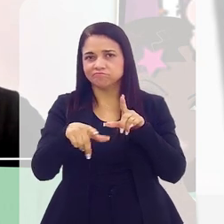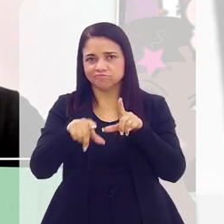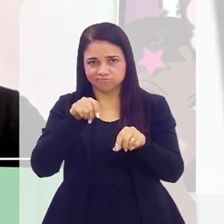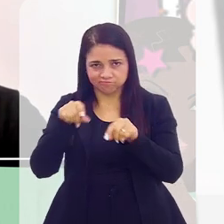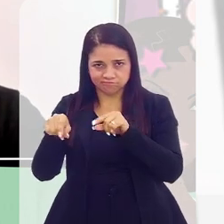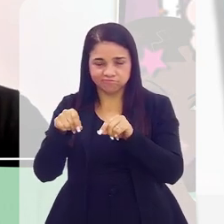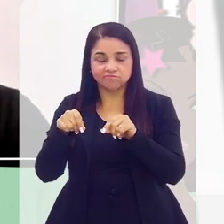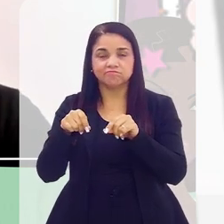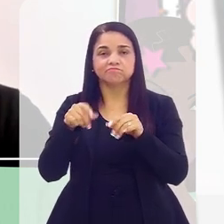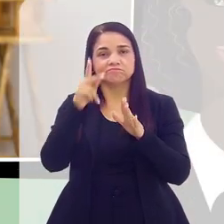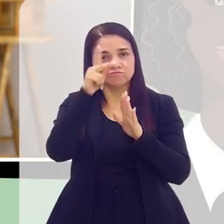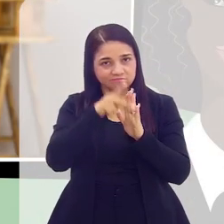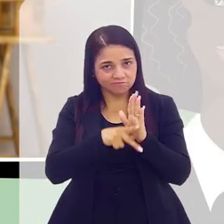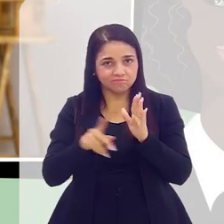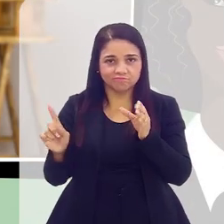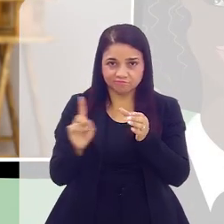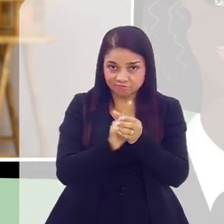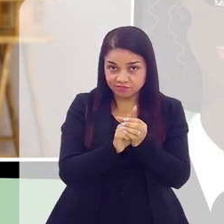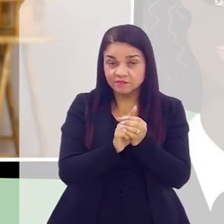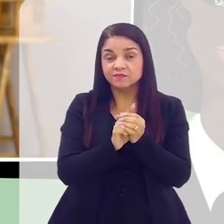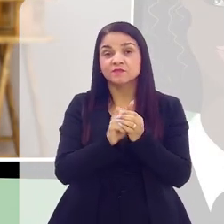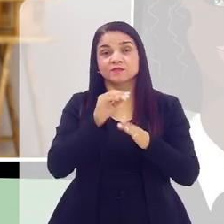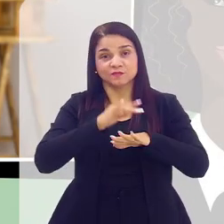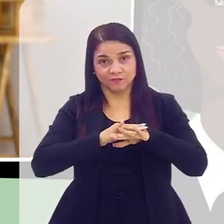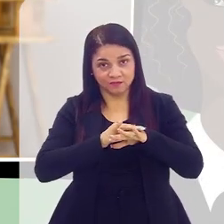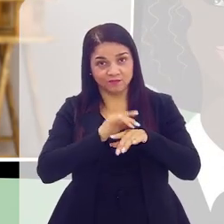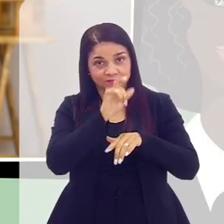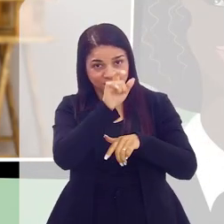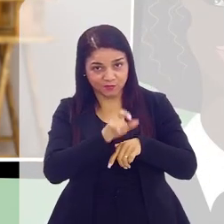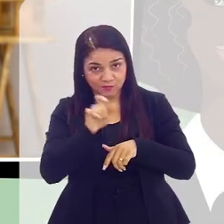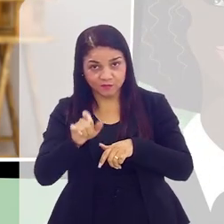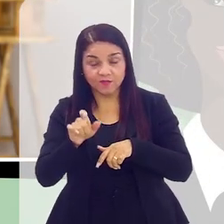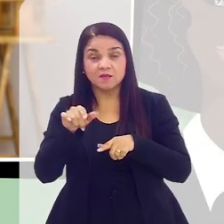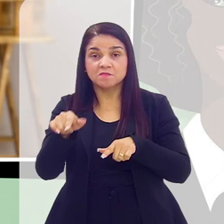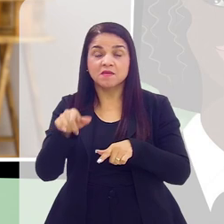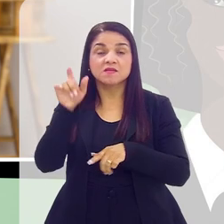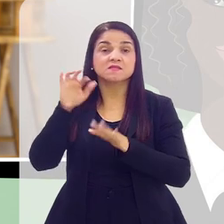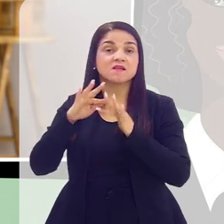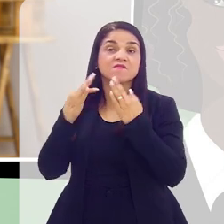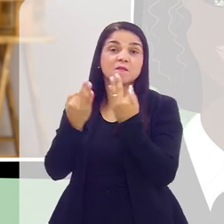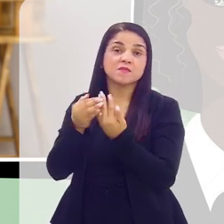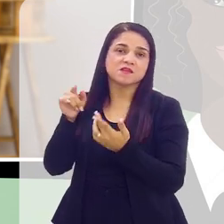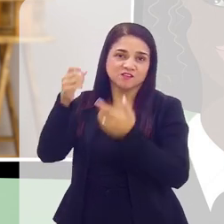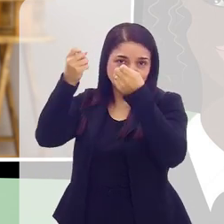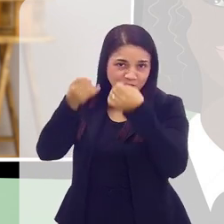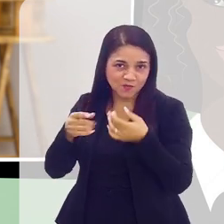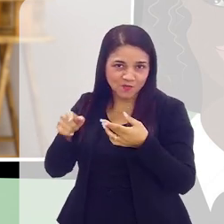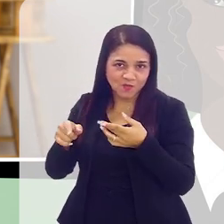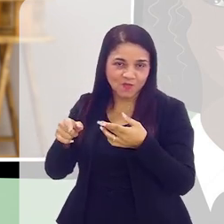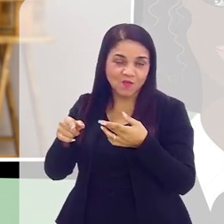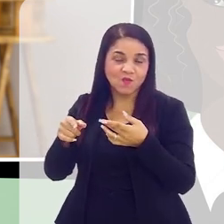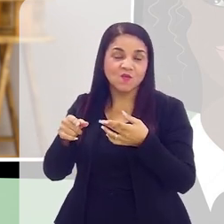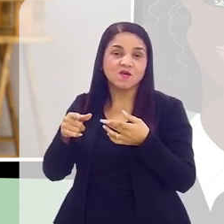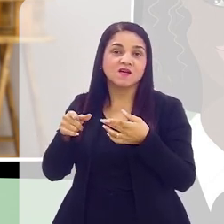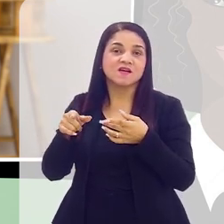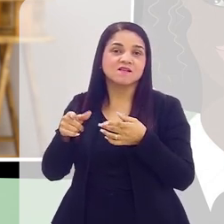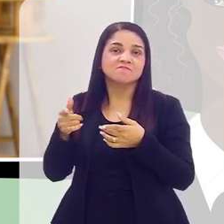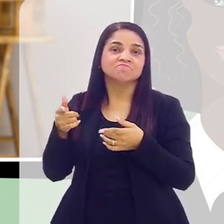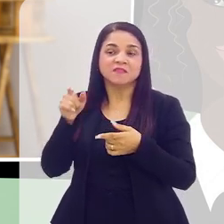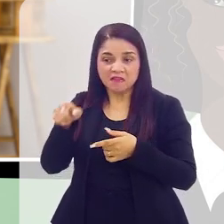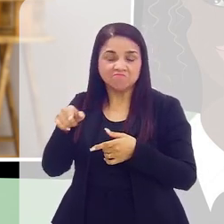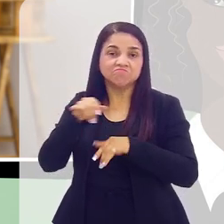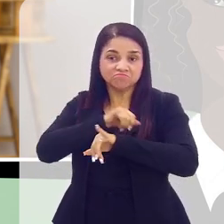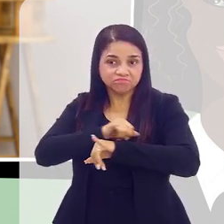né, para ser elegível para fazer parte do projeto, mesmo que essa família, como a Ilda bem colocou, não faça,